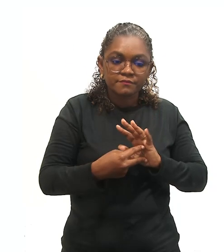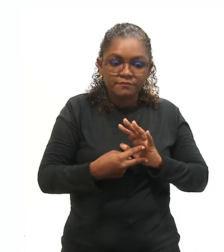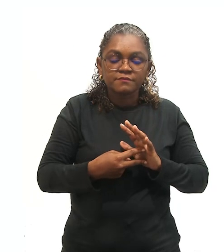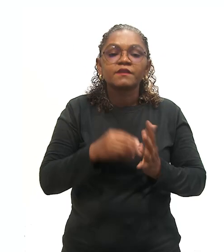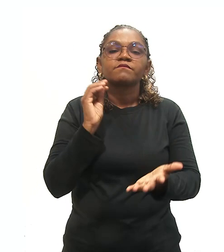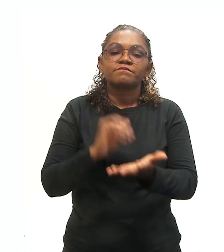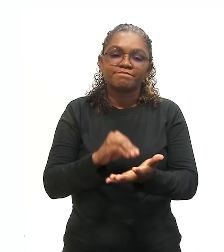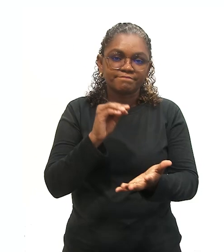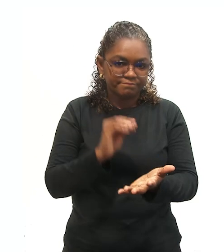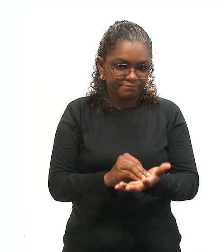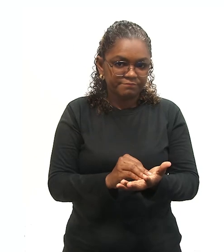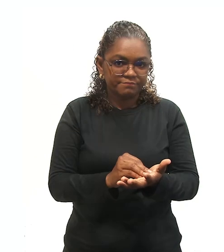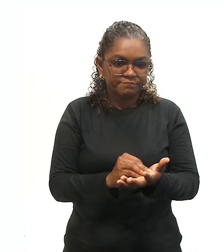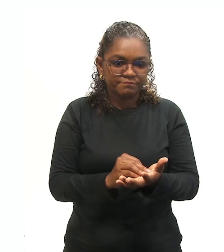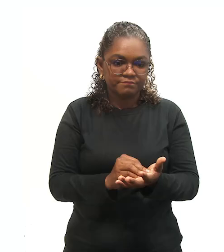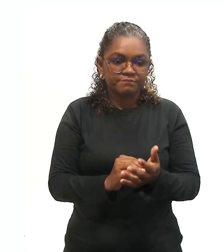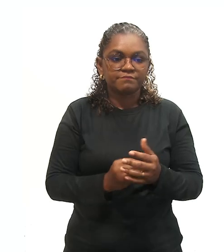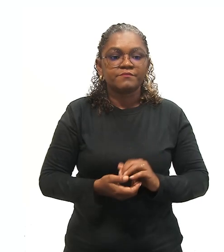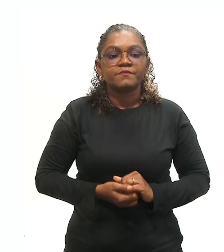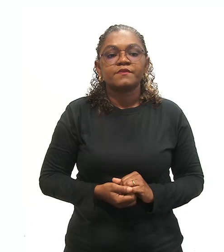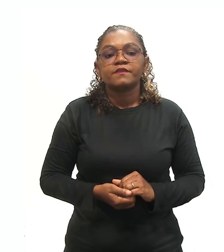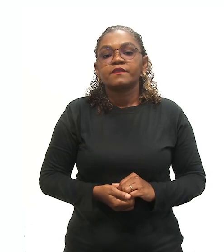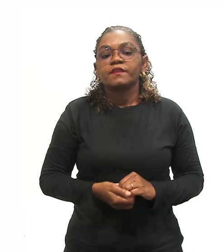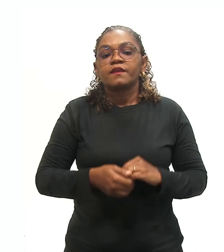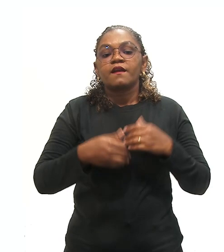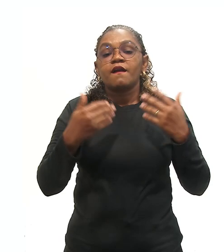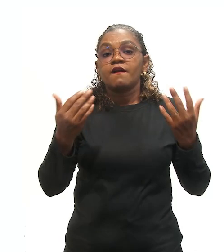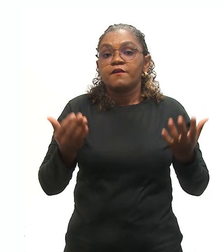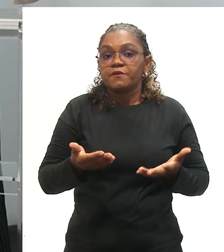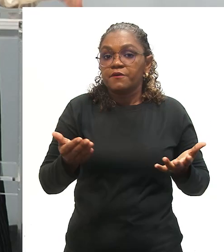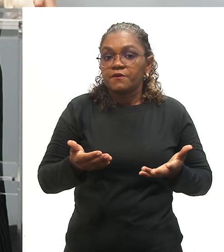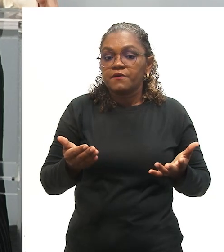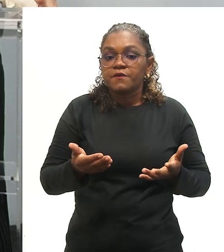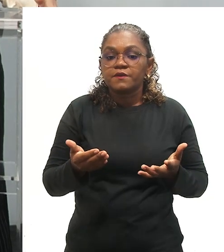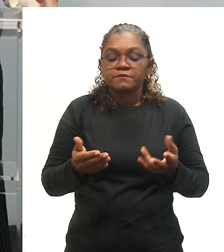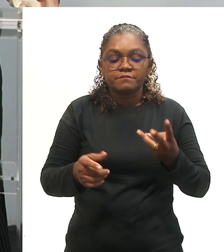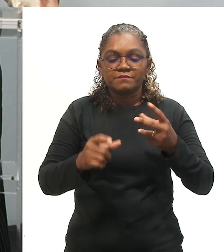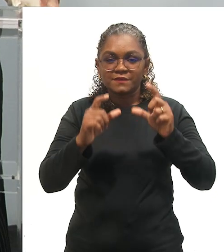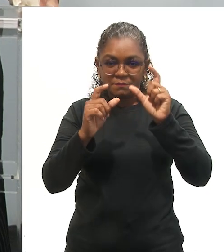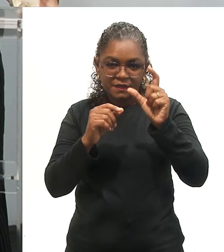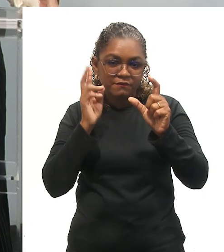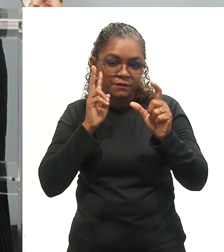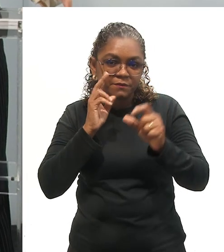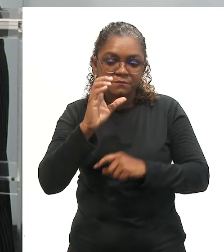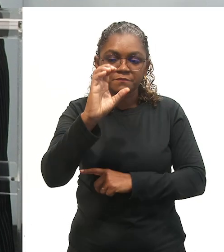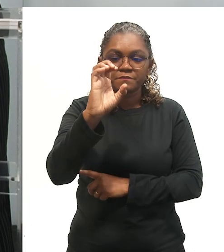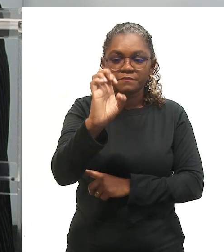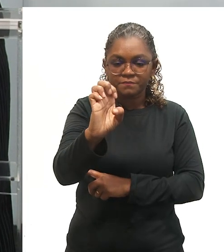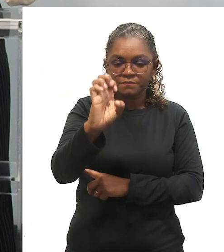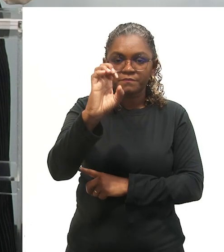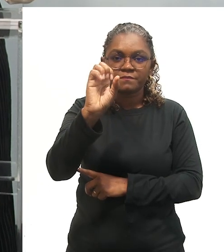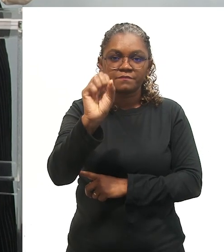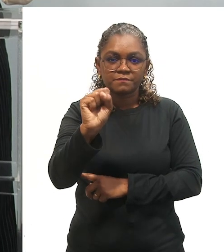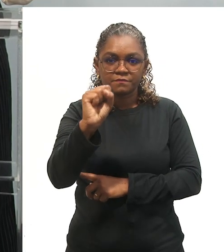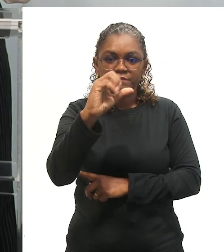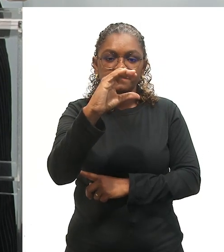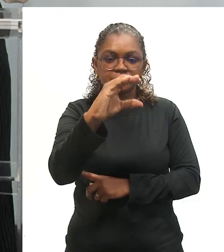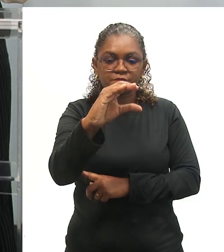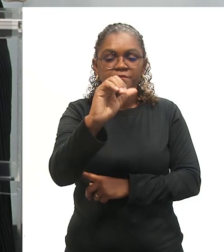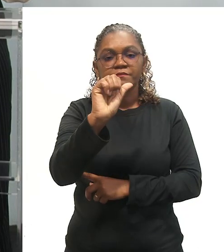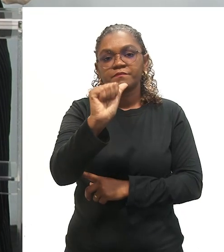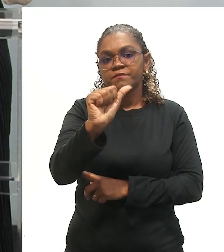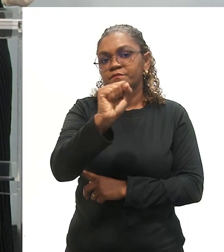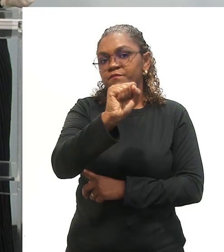escasso. E aí entra um conceito importantíssimo na economia, que é a escassez. A escassez é a noção de que aquilo existe